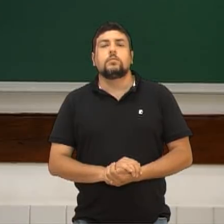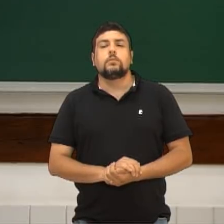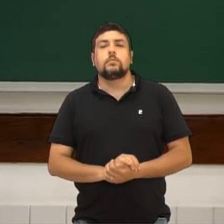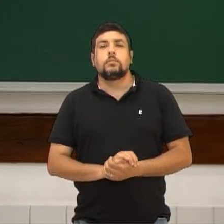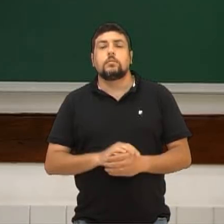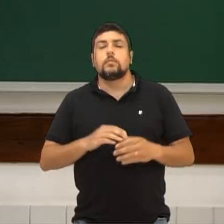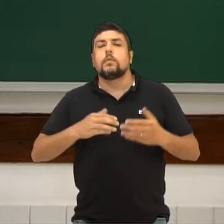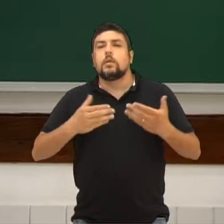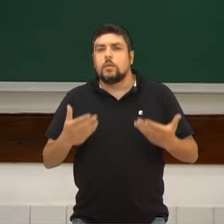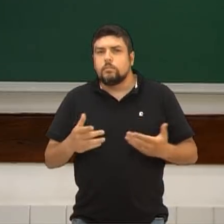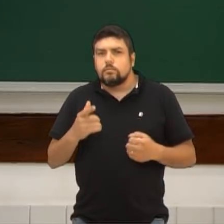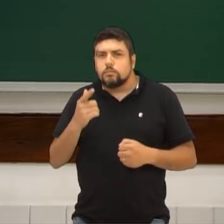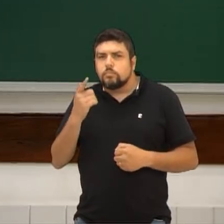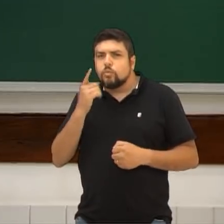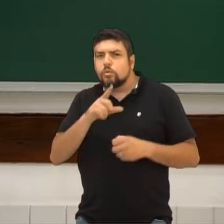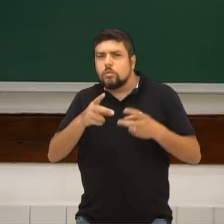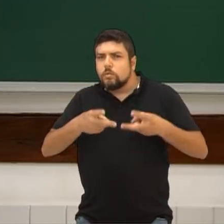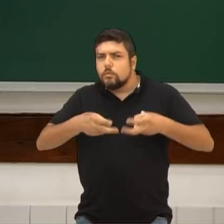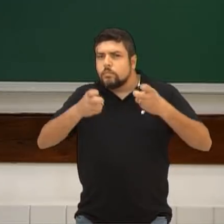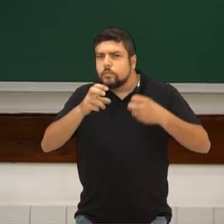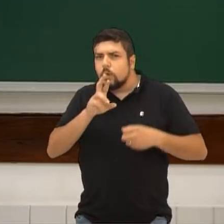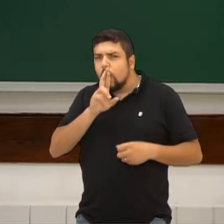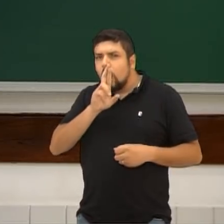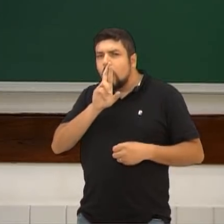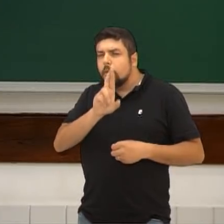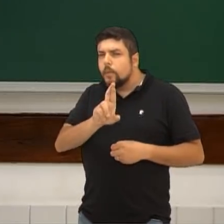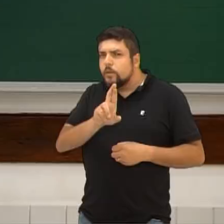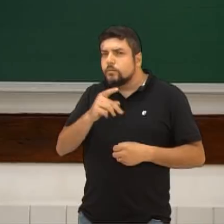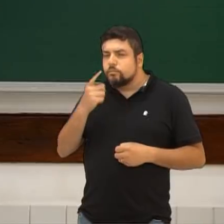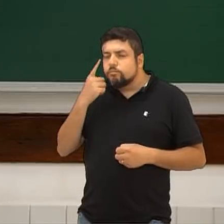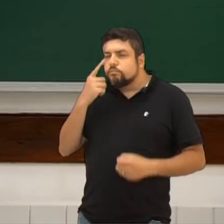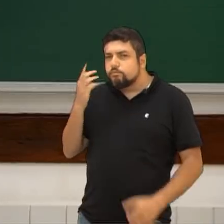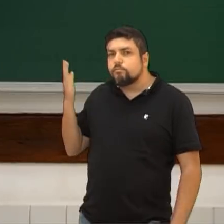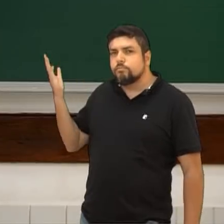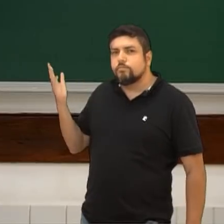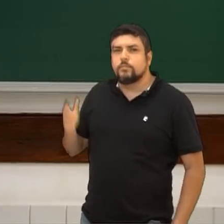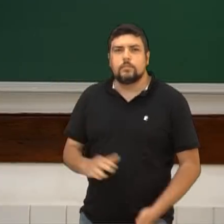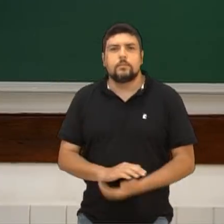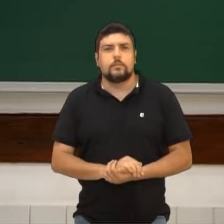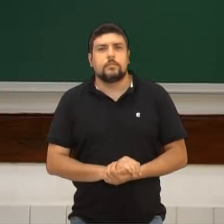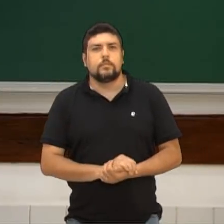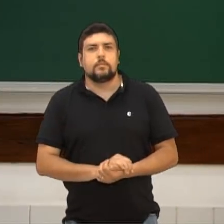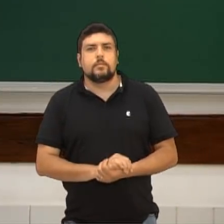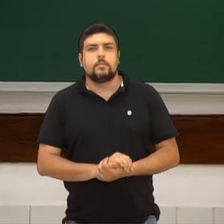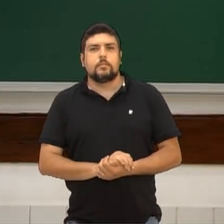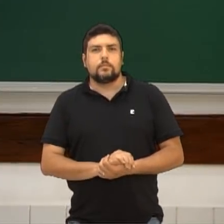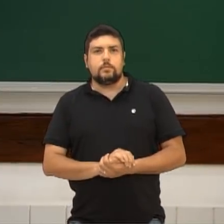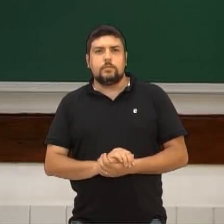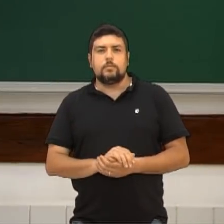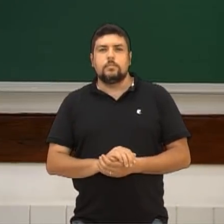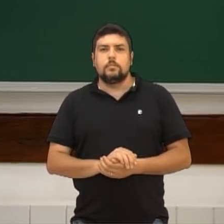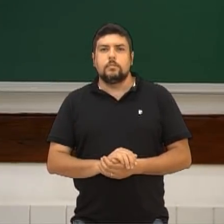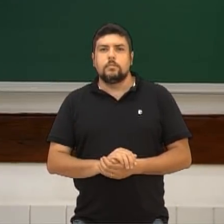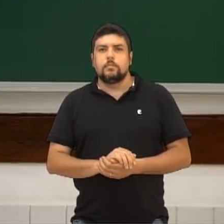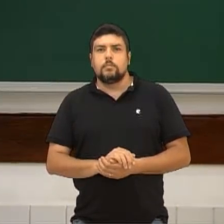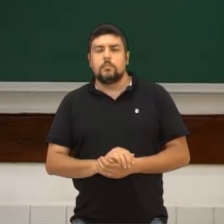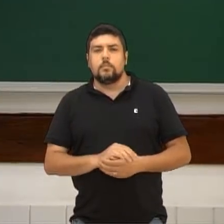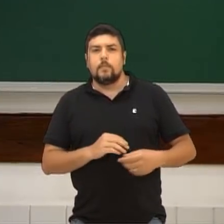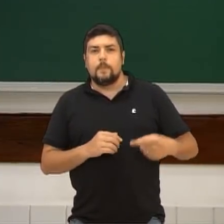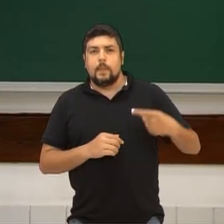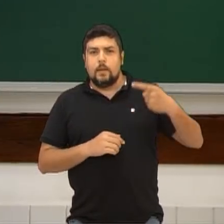Então, alunos, conseguiram identificar o resultado? Vamos verificar aqui na tela com o professor? Veja só, a primeira